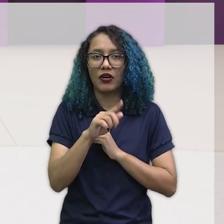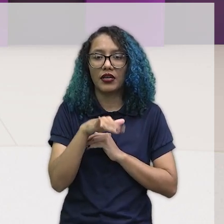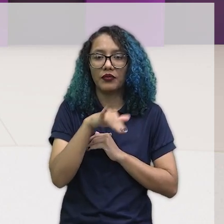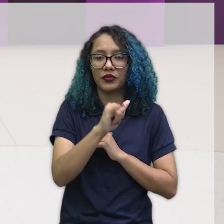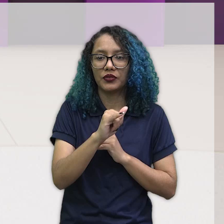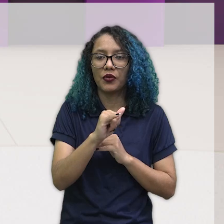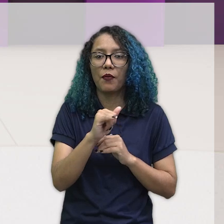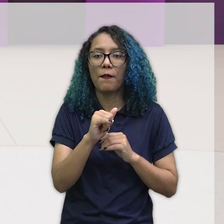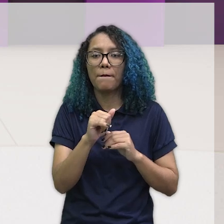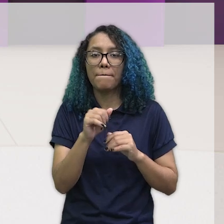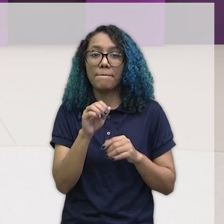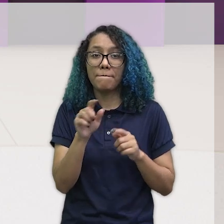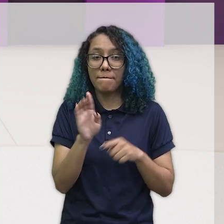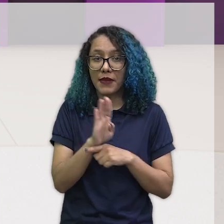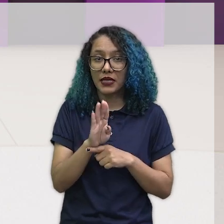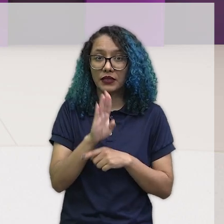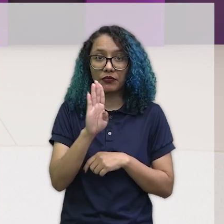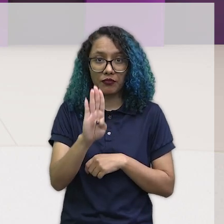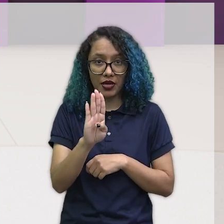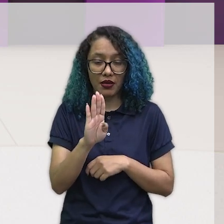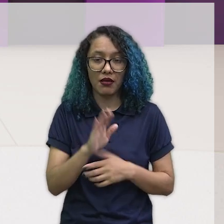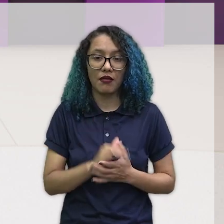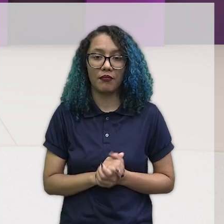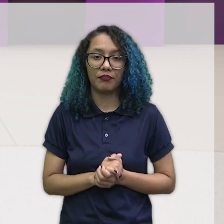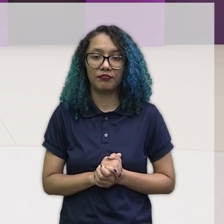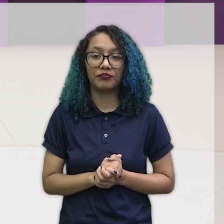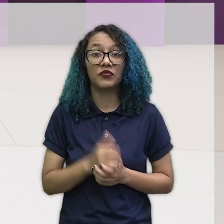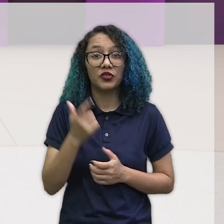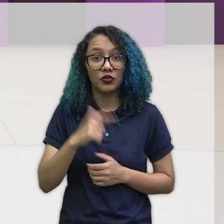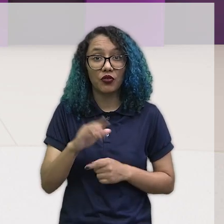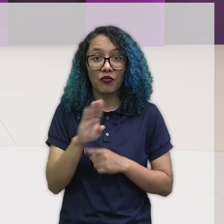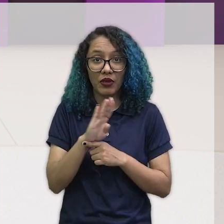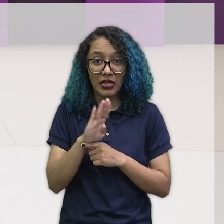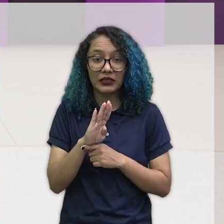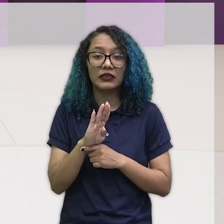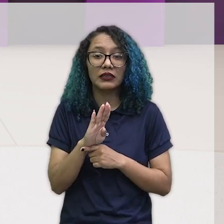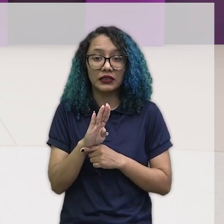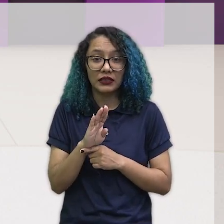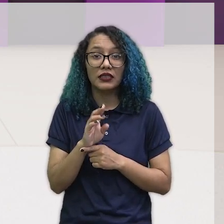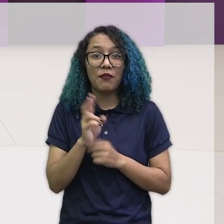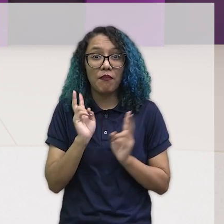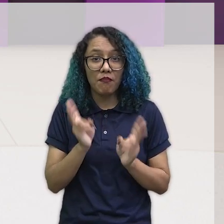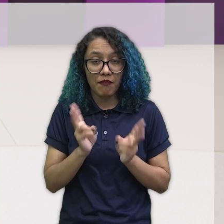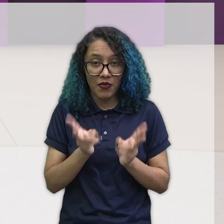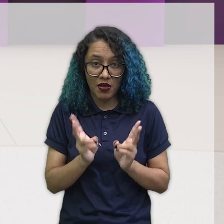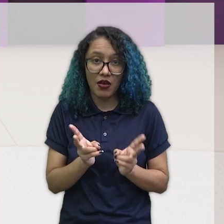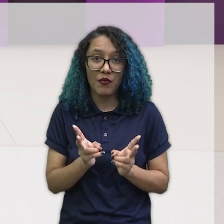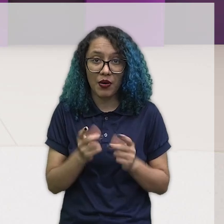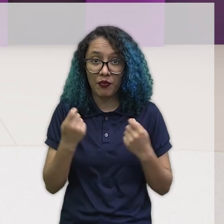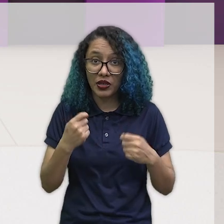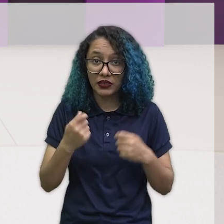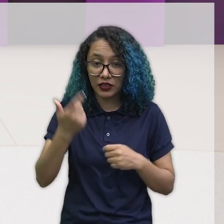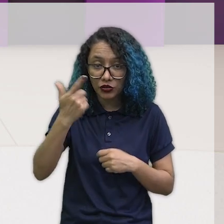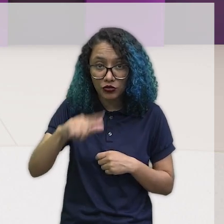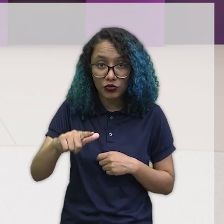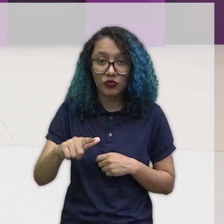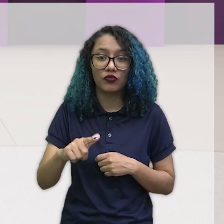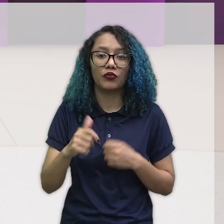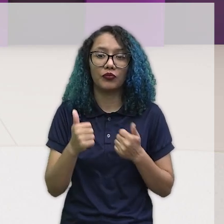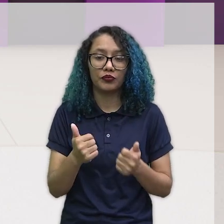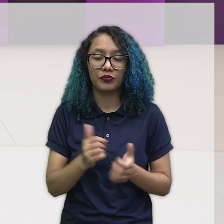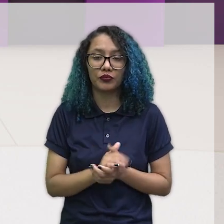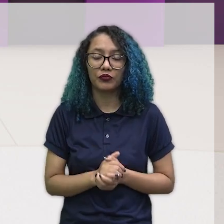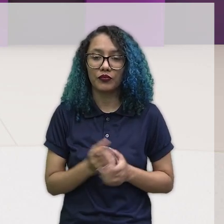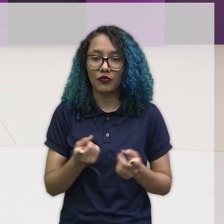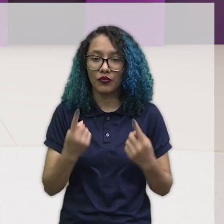base b, e eu chamo a atenção dos senhores para o detalhe, a base, novamente, tem que ser conservada, tem que ser repetida.